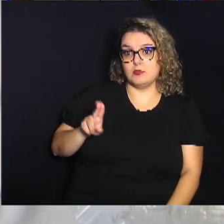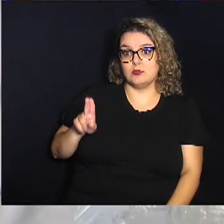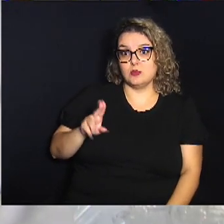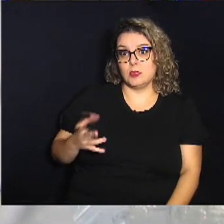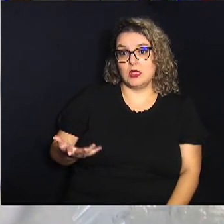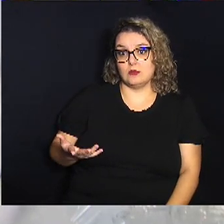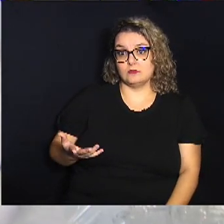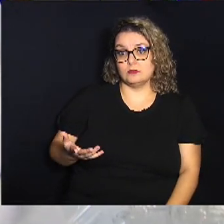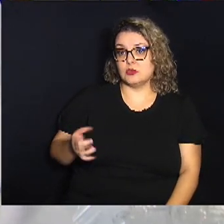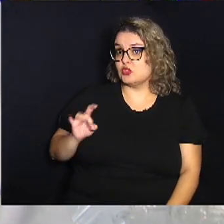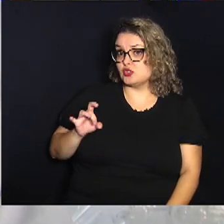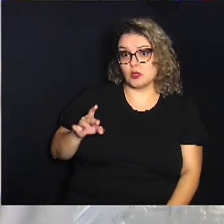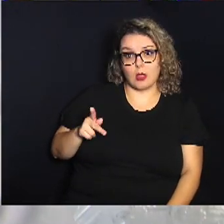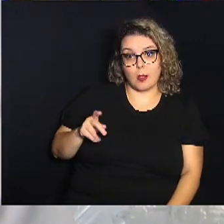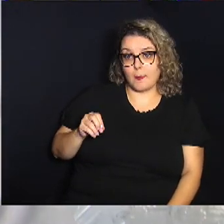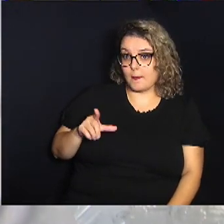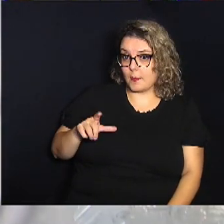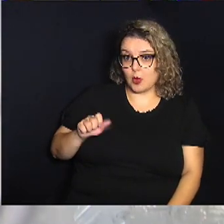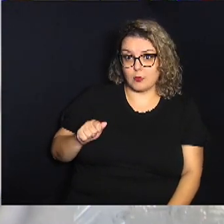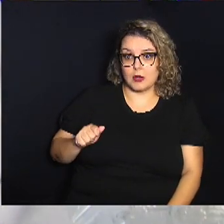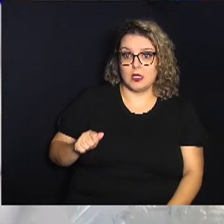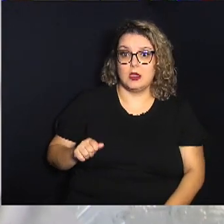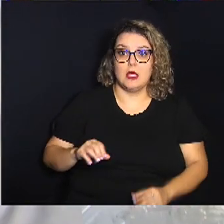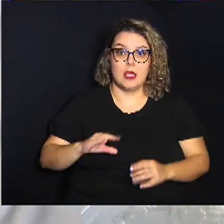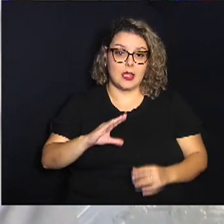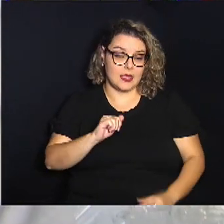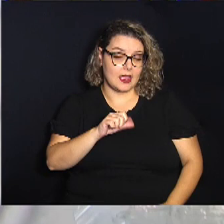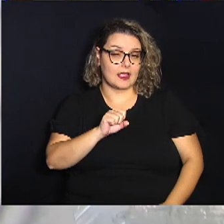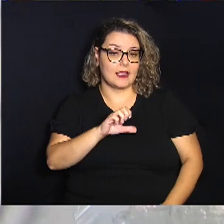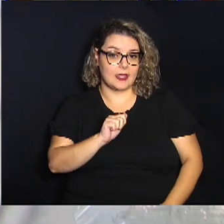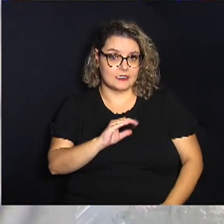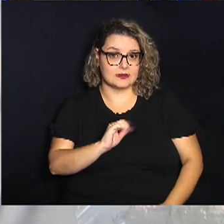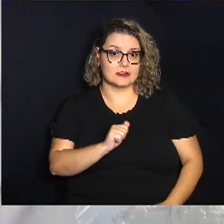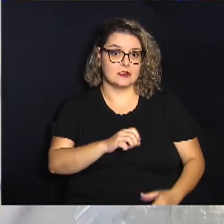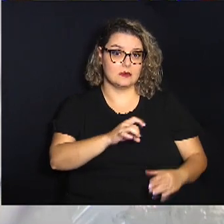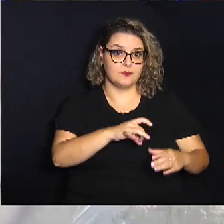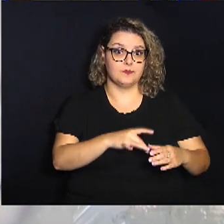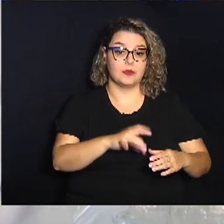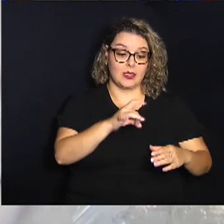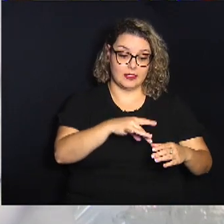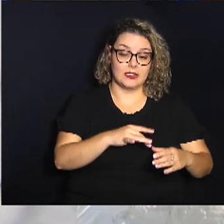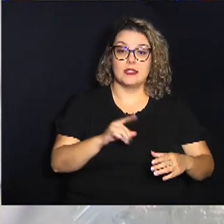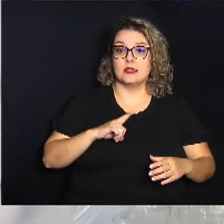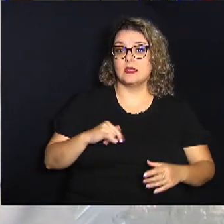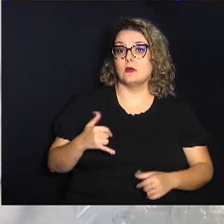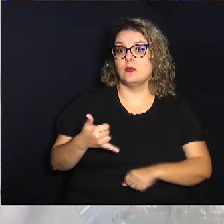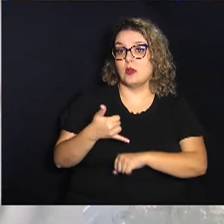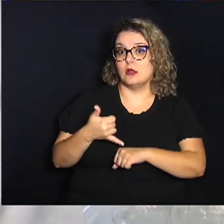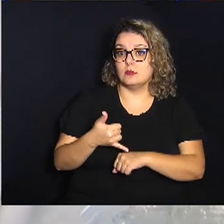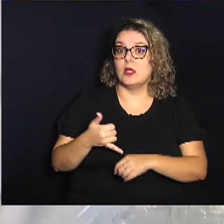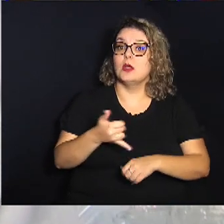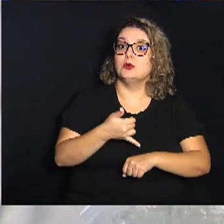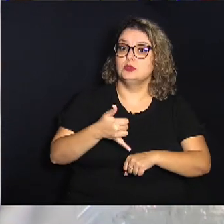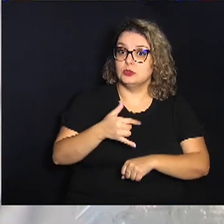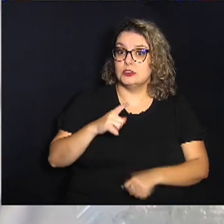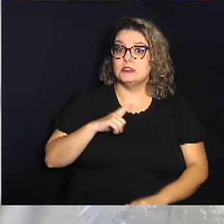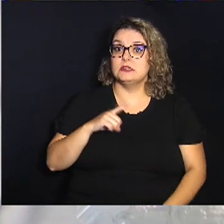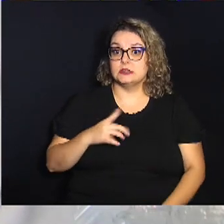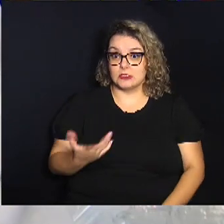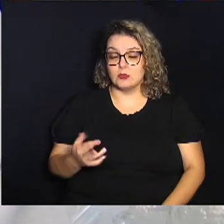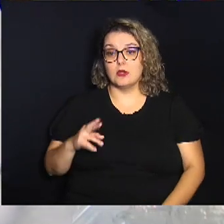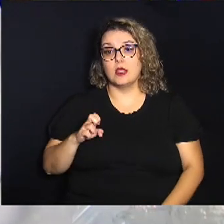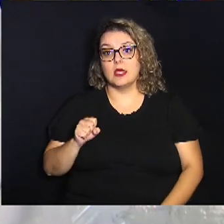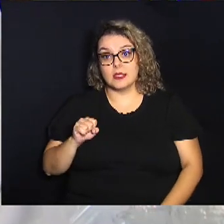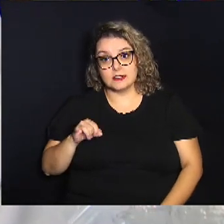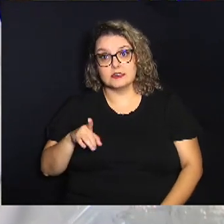a polpa, restando a casca e as sementes, e da semente você tem o óleo. Do óleo você ainda tem esse resíduo que pode ser